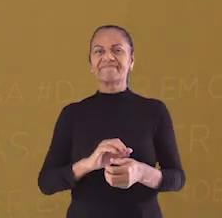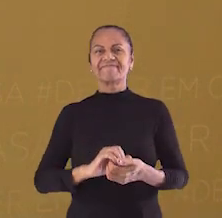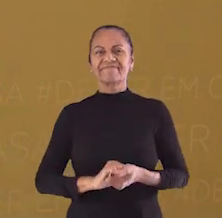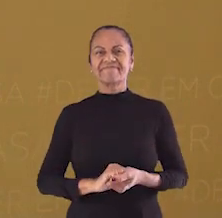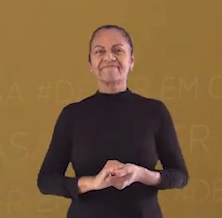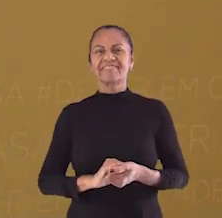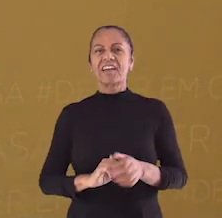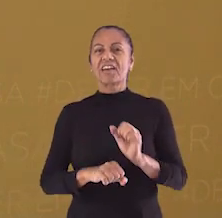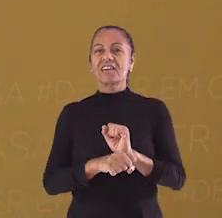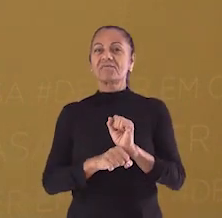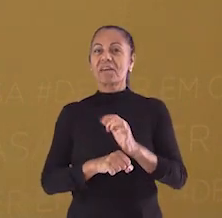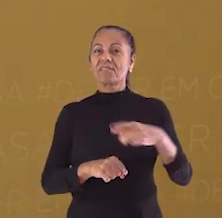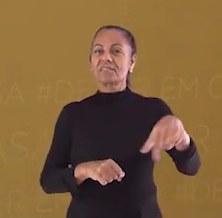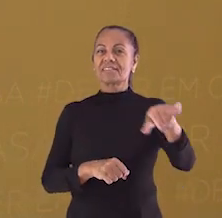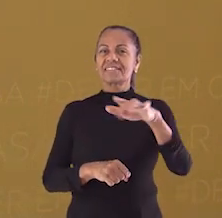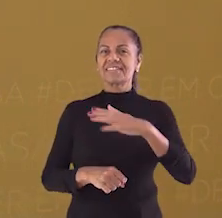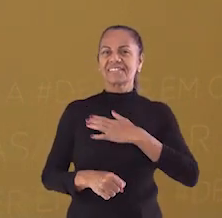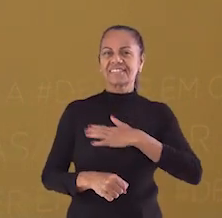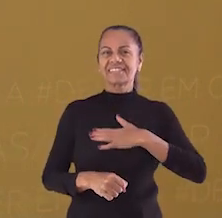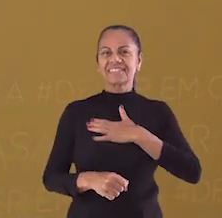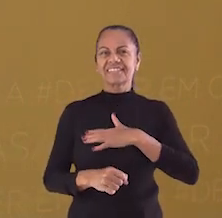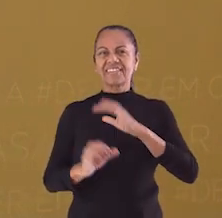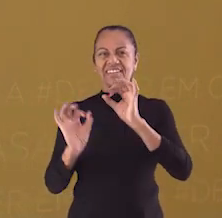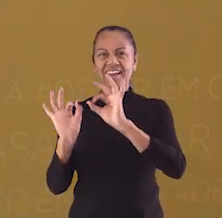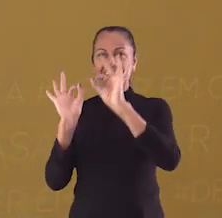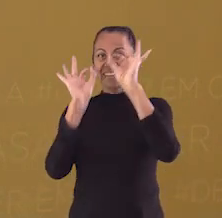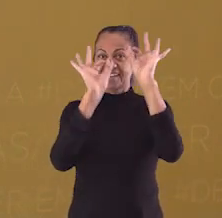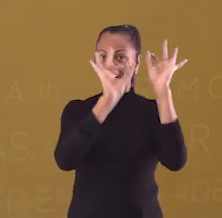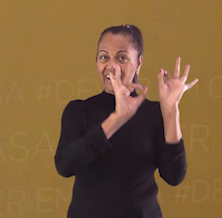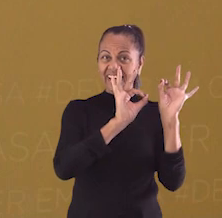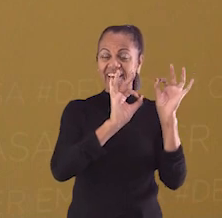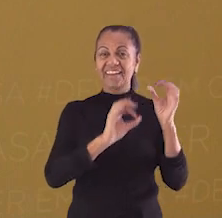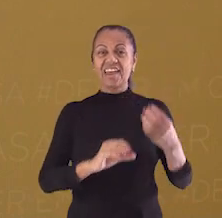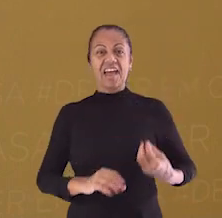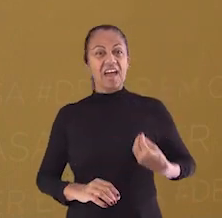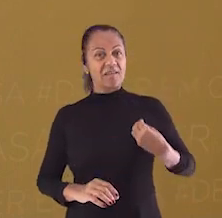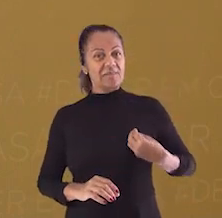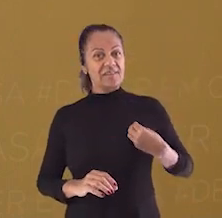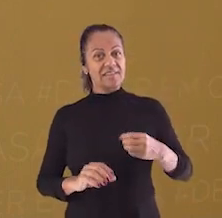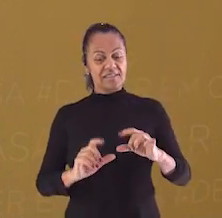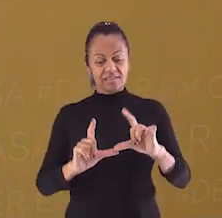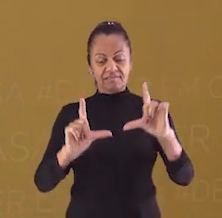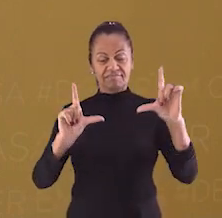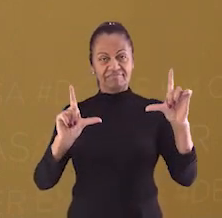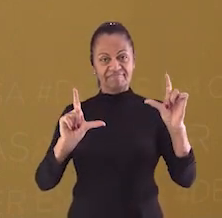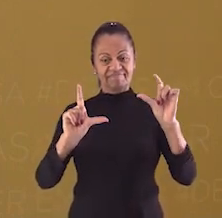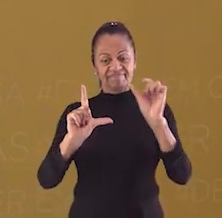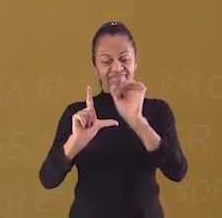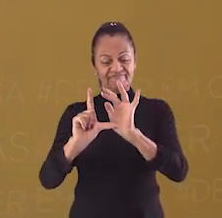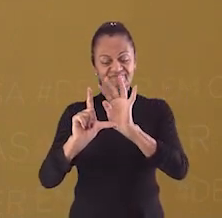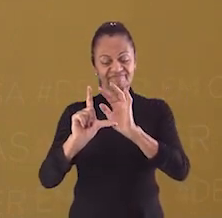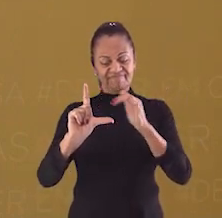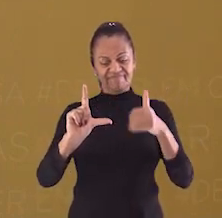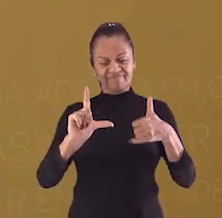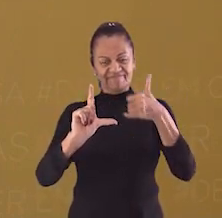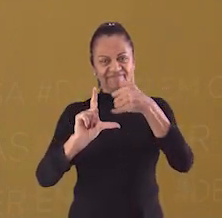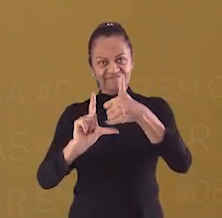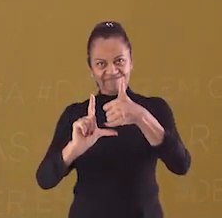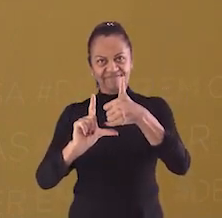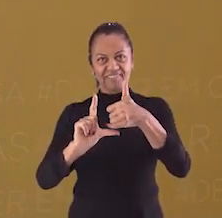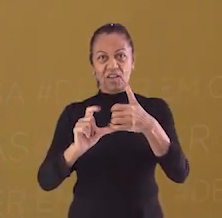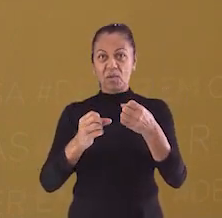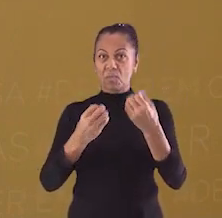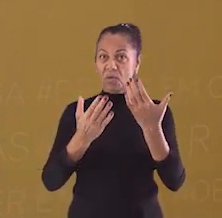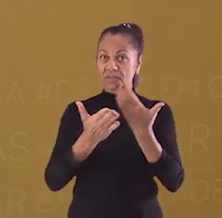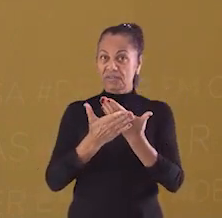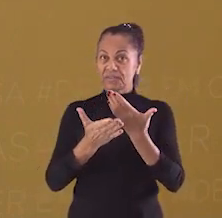tenham gostado e estejam com a gente na próxima aula também. Fiquem atentos à nossa programação. Não esqueçam de registrar a presença na aula de hoje pelo QR Code que